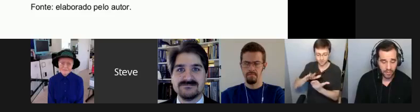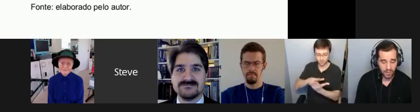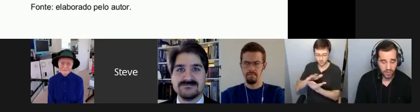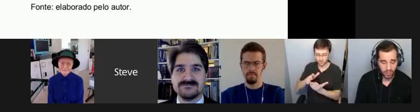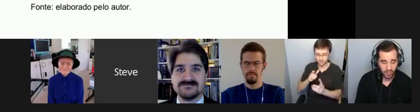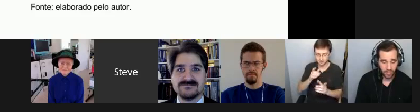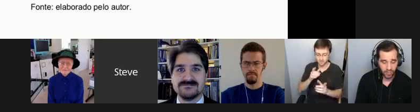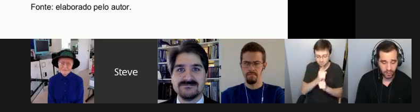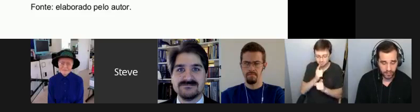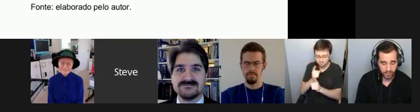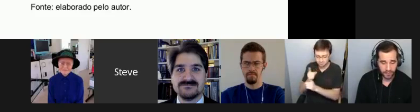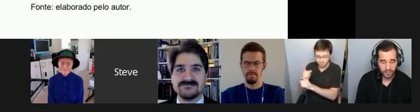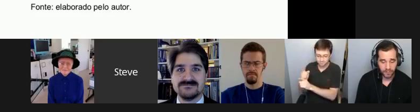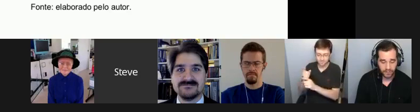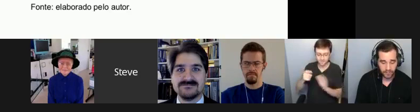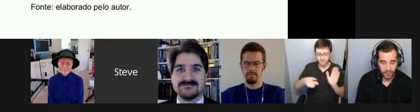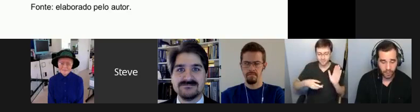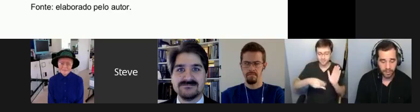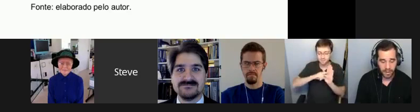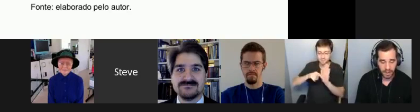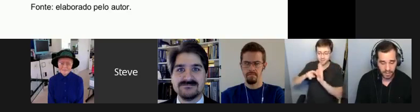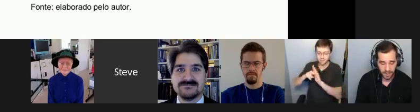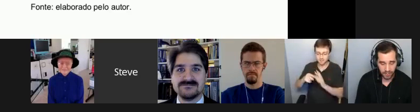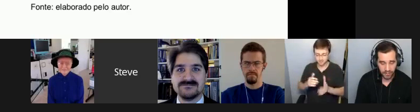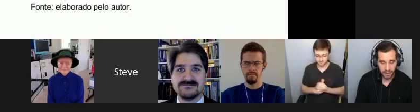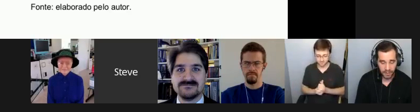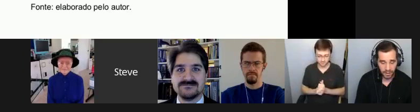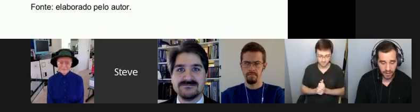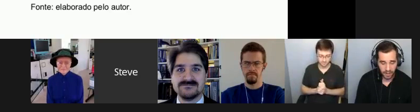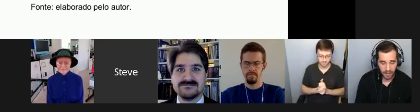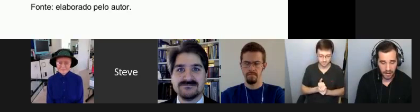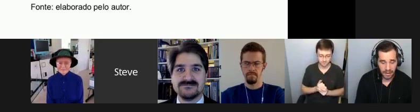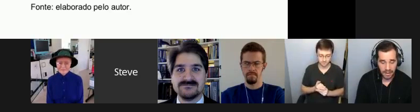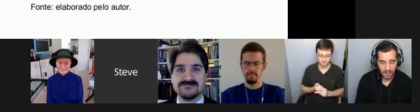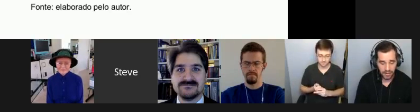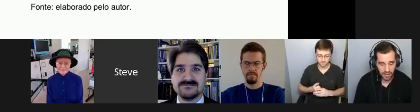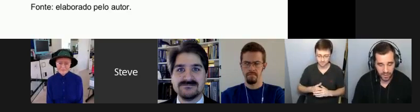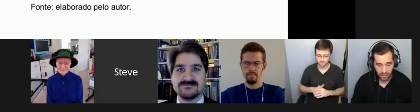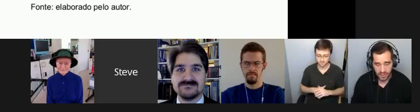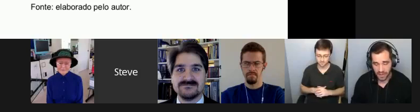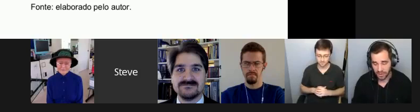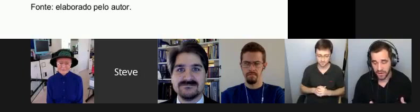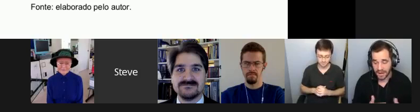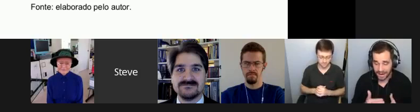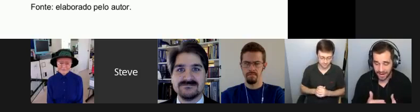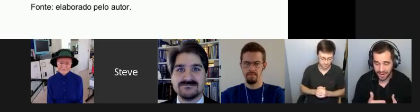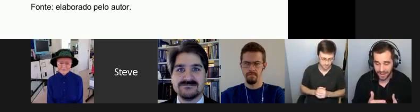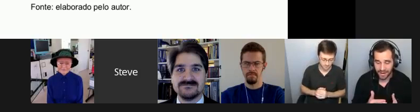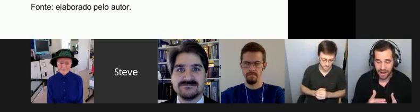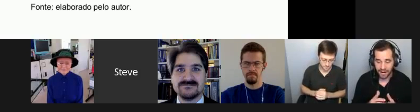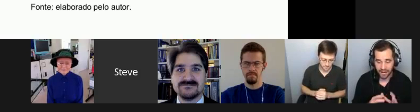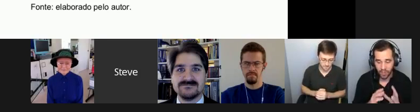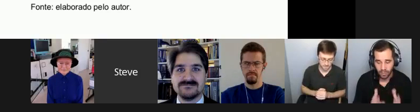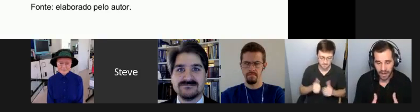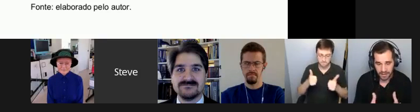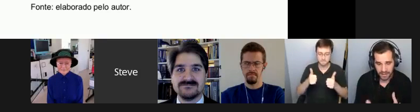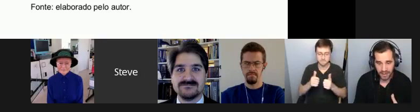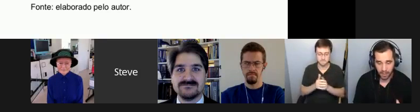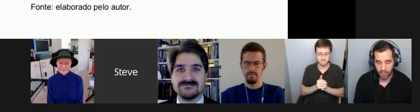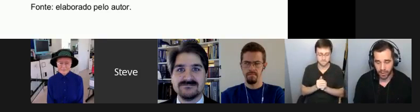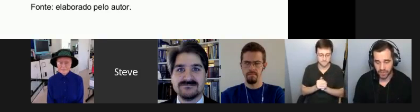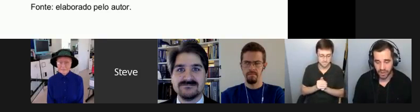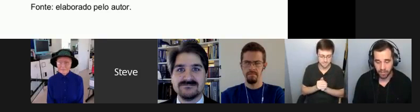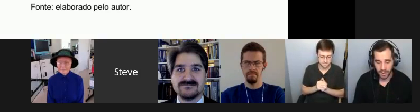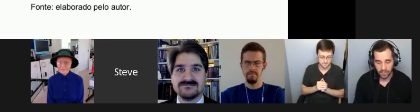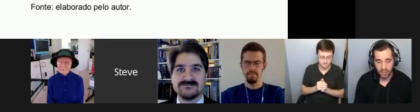não temos no primeiro elemento. E isso nós vamos identificar com base